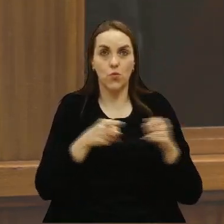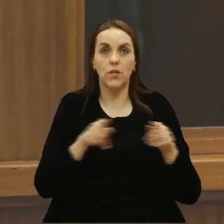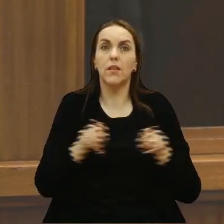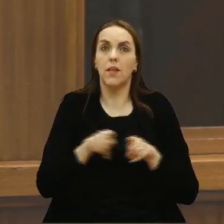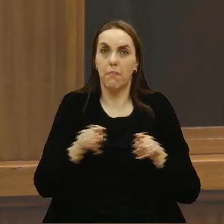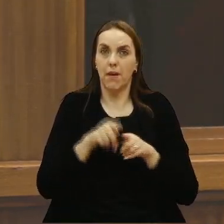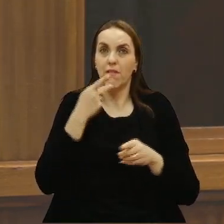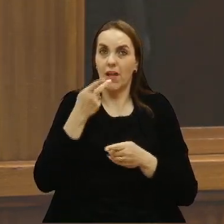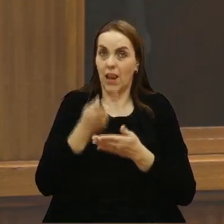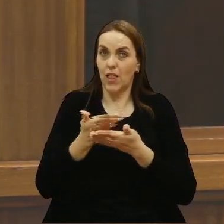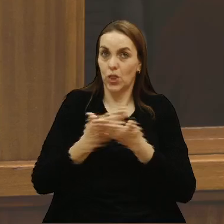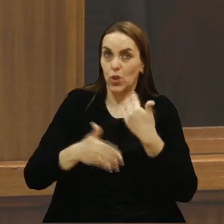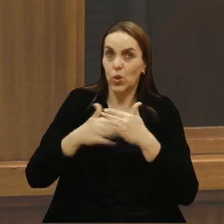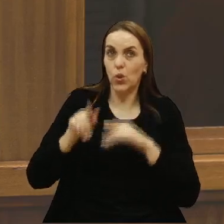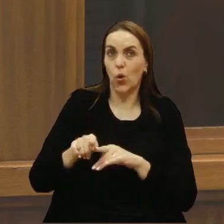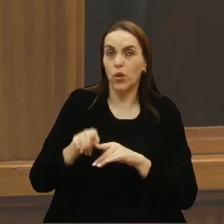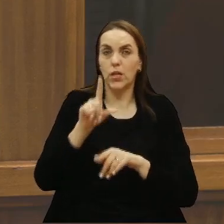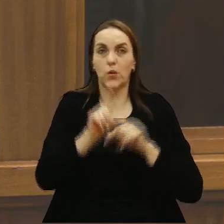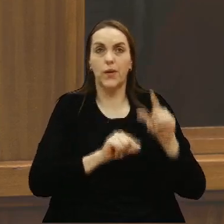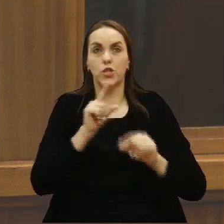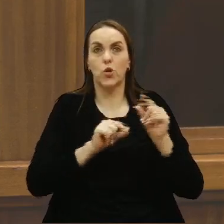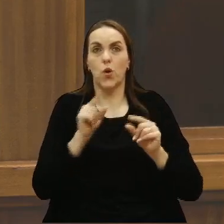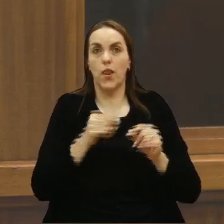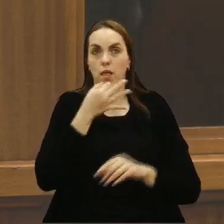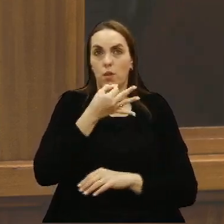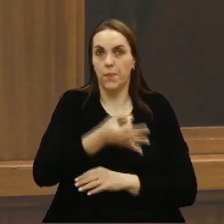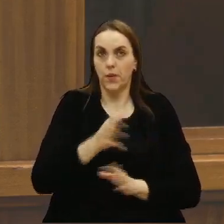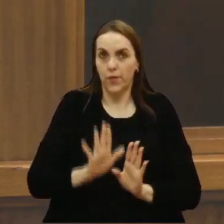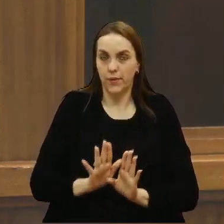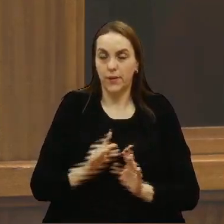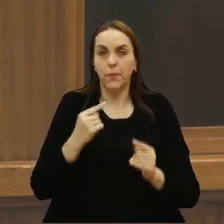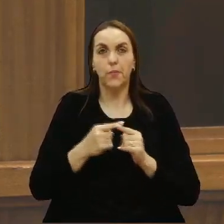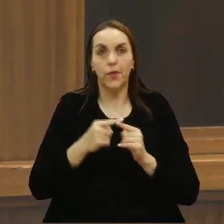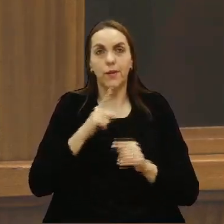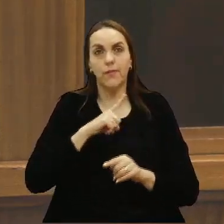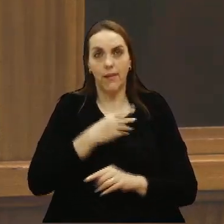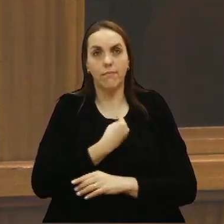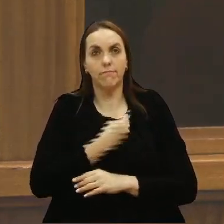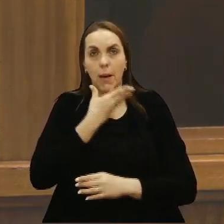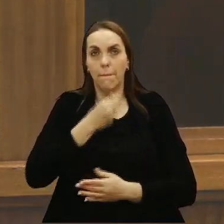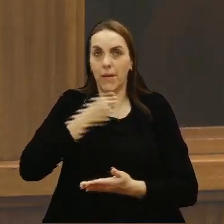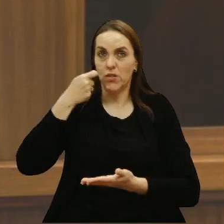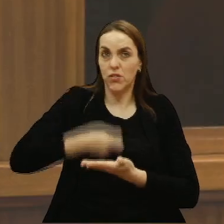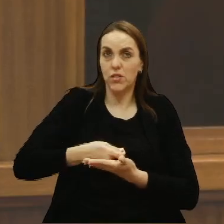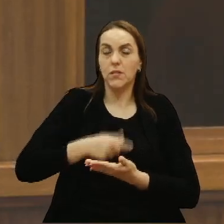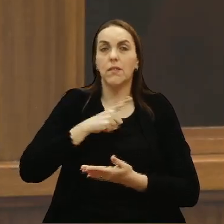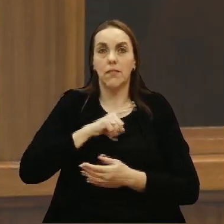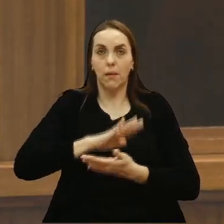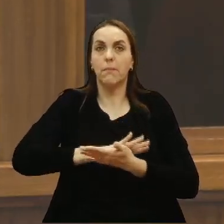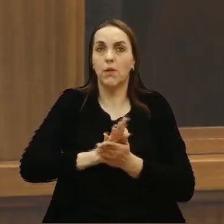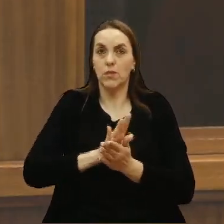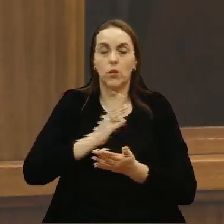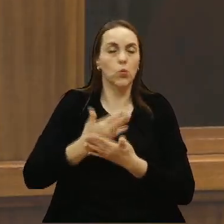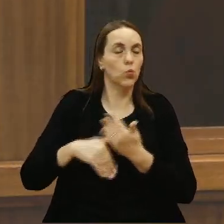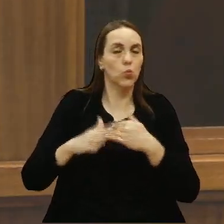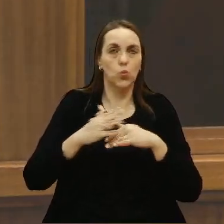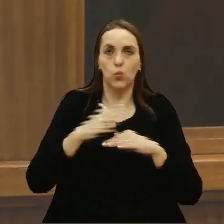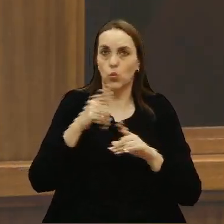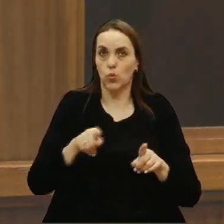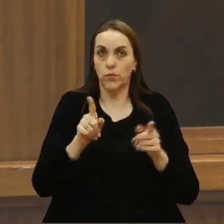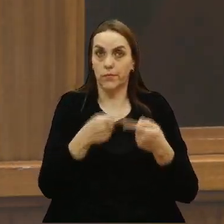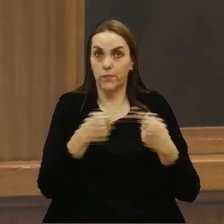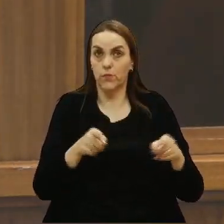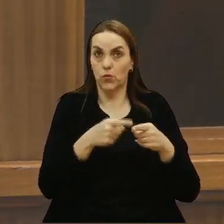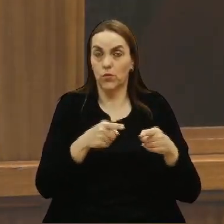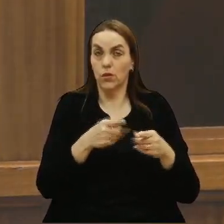falar de todas e não ser seletivo nas nossas opiniões. Porque existe machismo, existe preconceito dentro de todas as músicas,